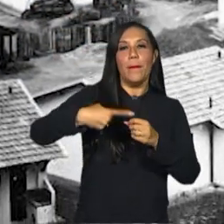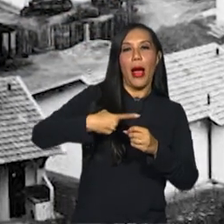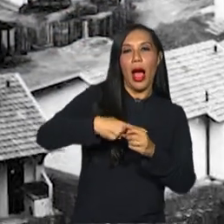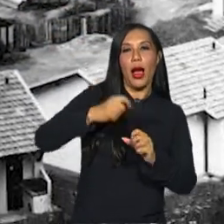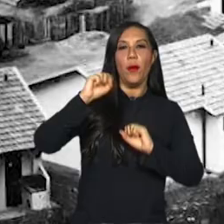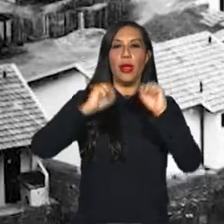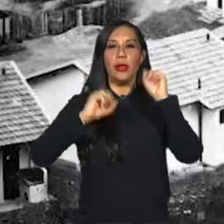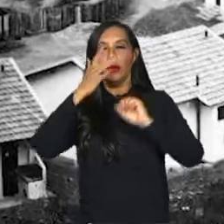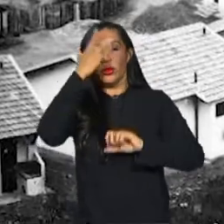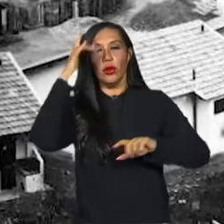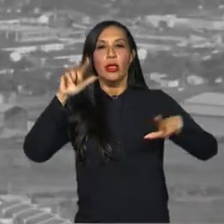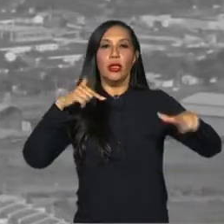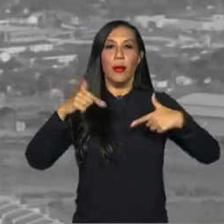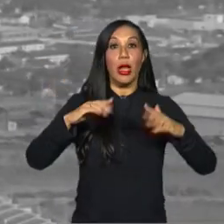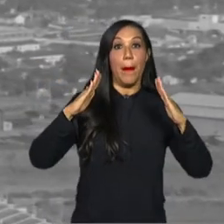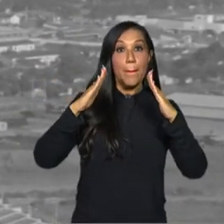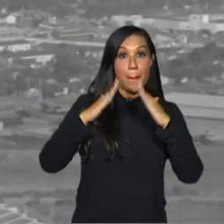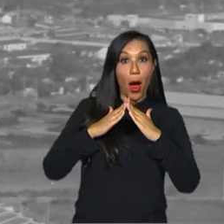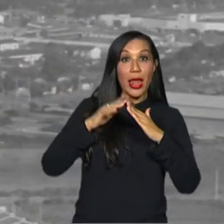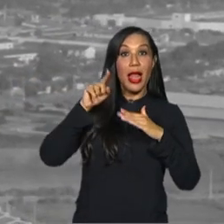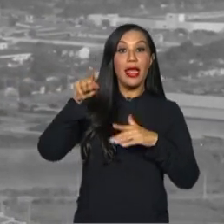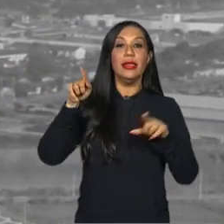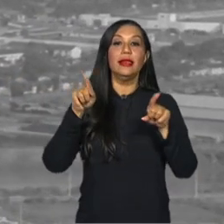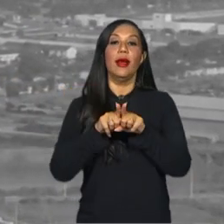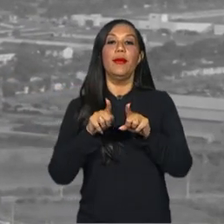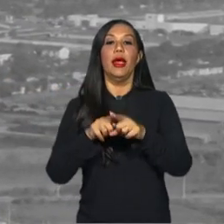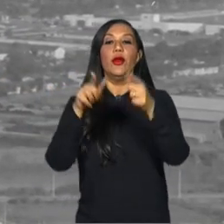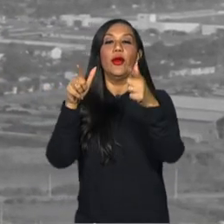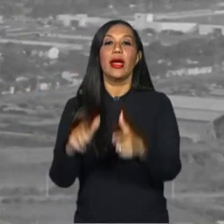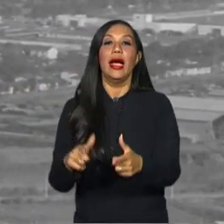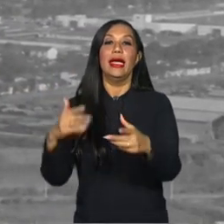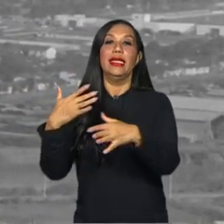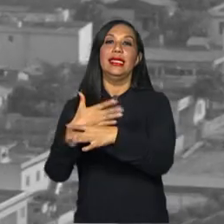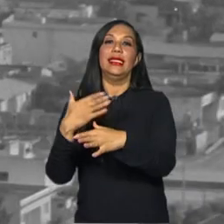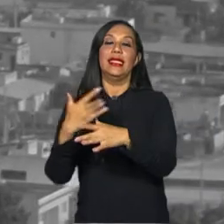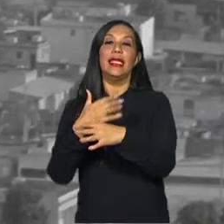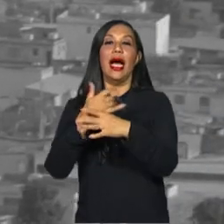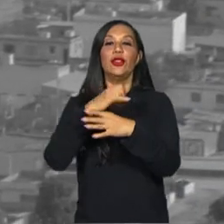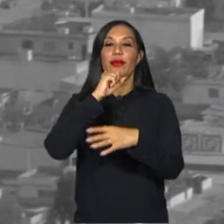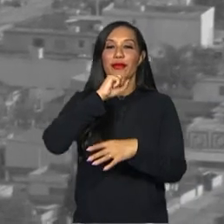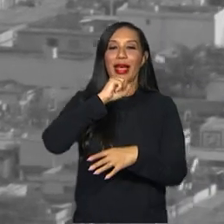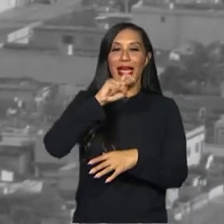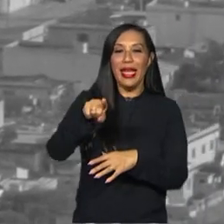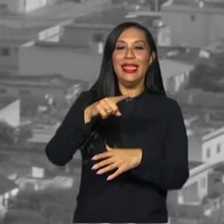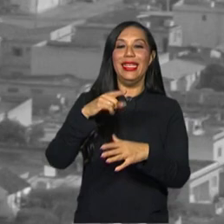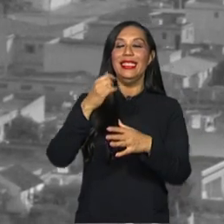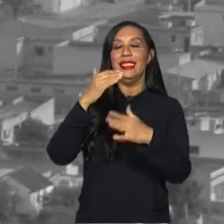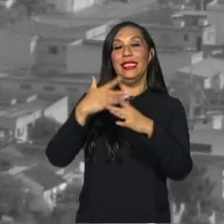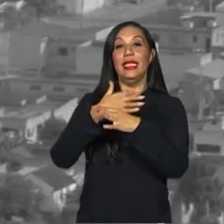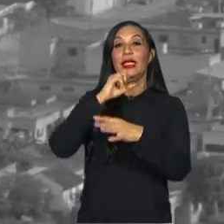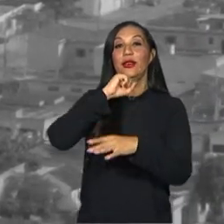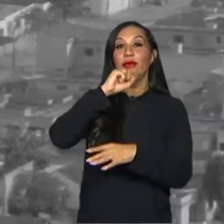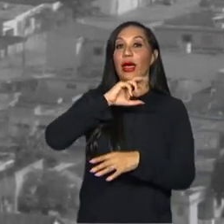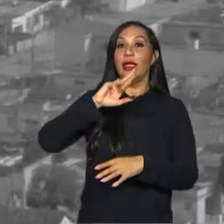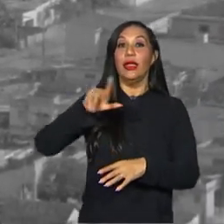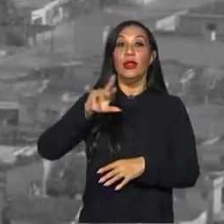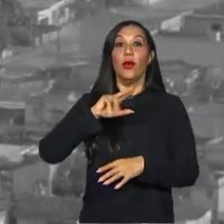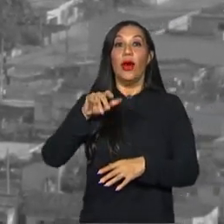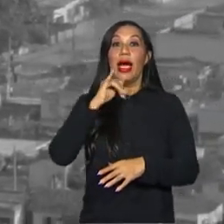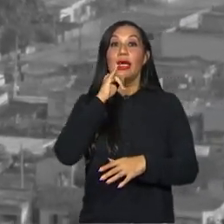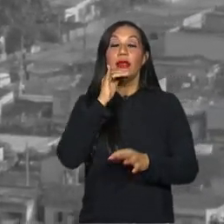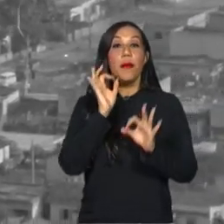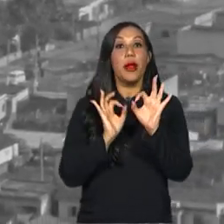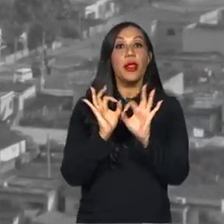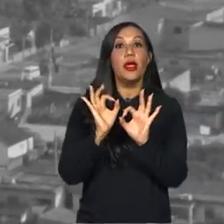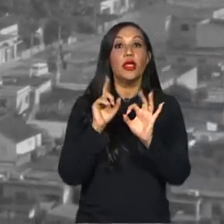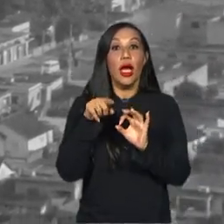pessoas civilizadas que trabalham e moram ali. E você vai ter a parte que a cidade, que chama de cidade velha, né? A parte da cidade velha, que não é controlada, que não foi